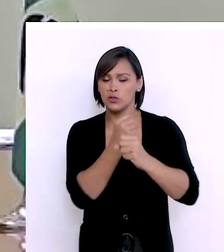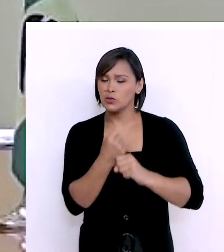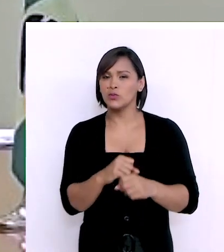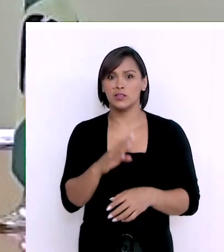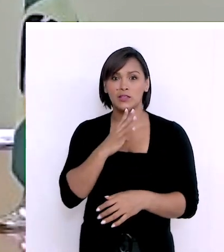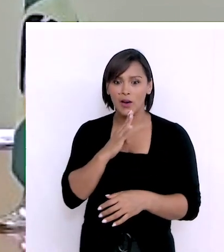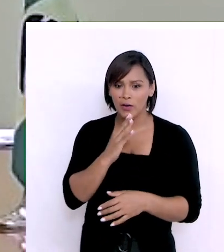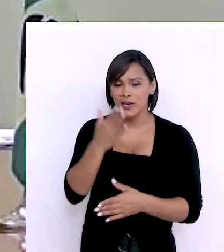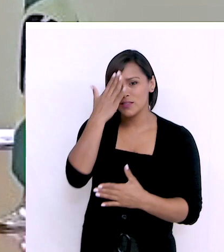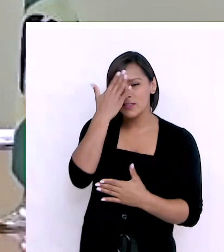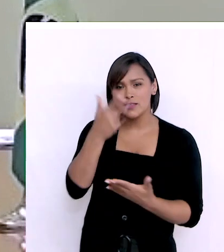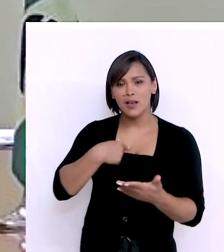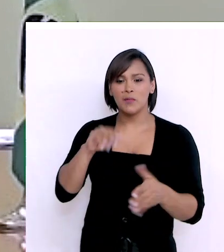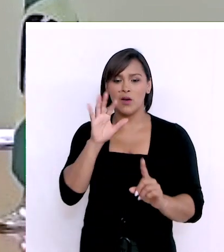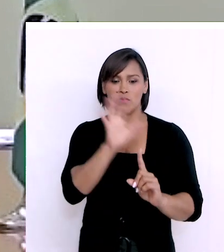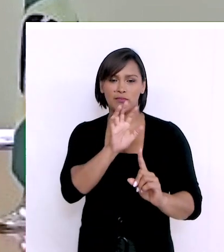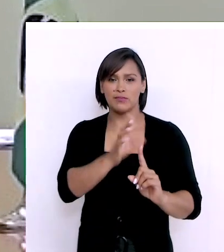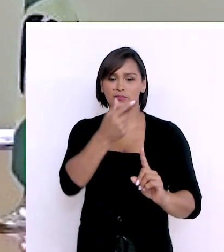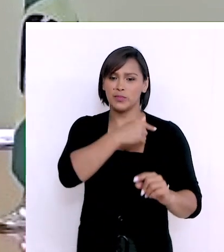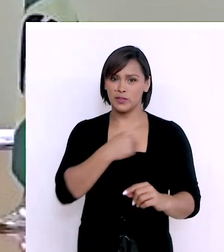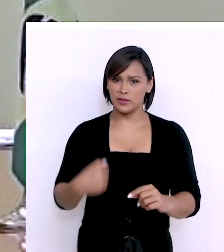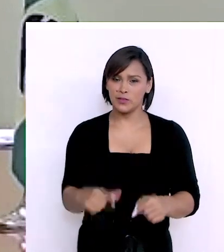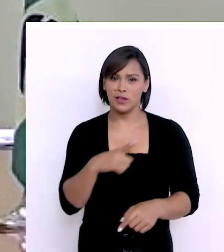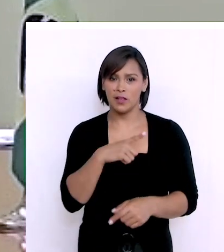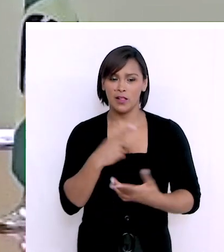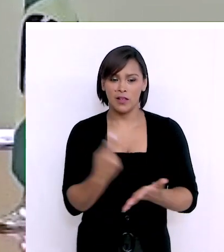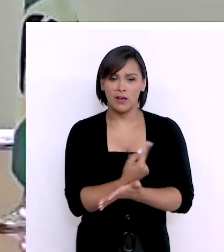bem o impacto que a China teve sobre